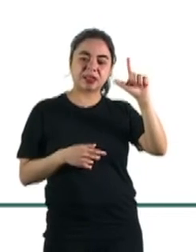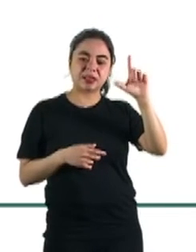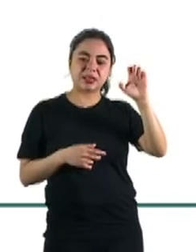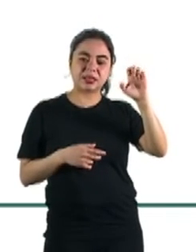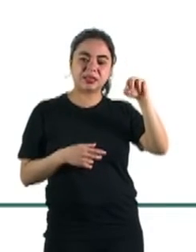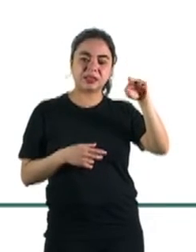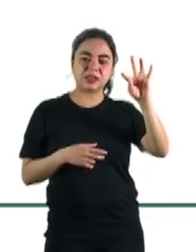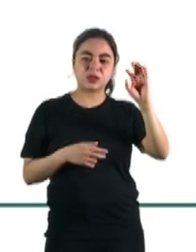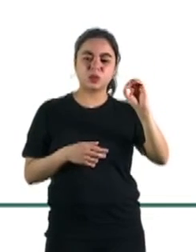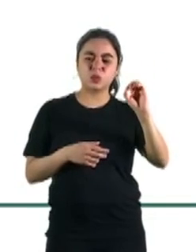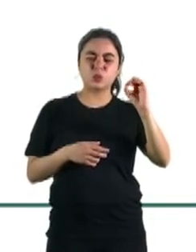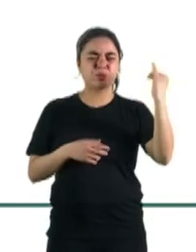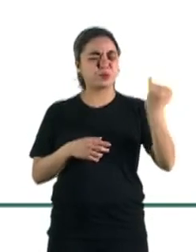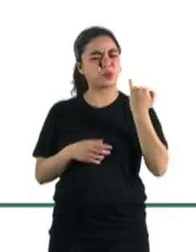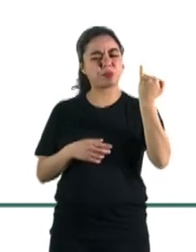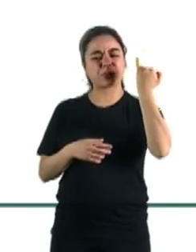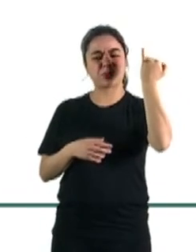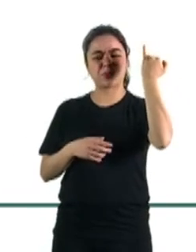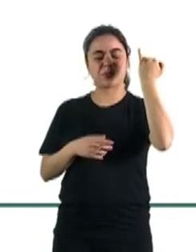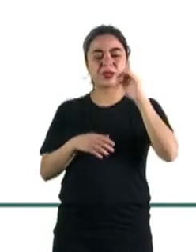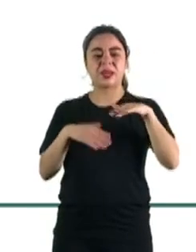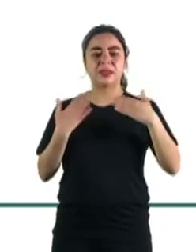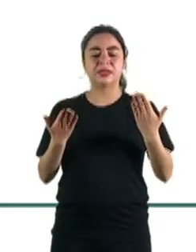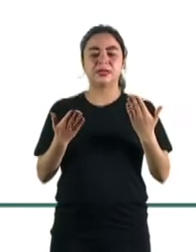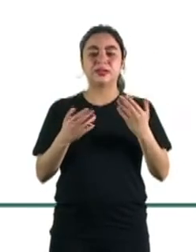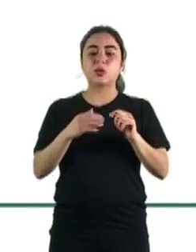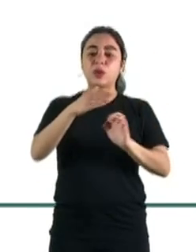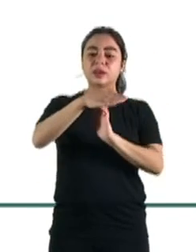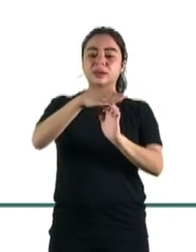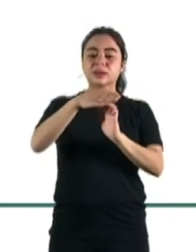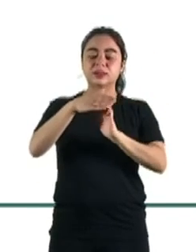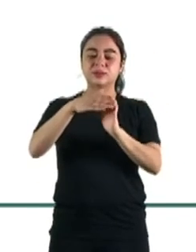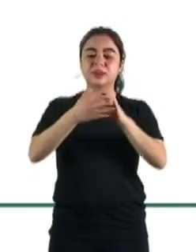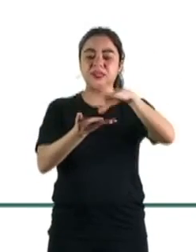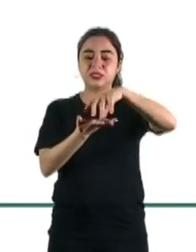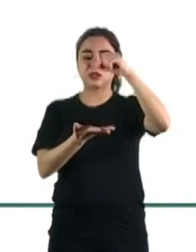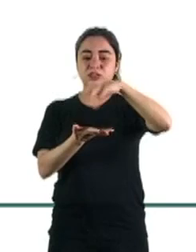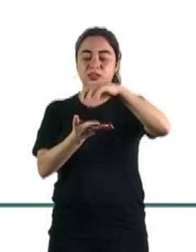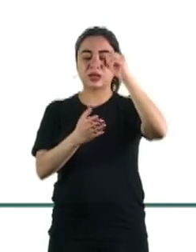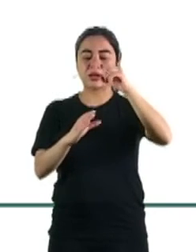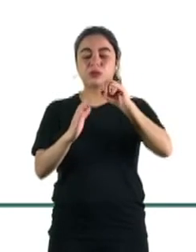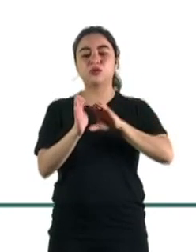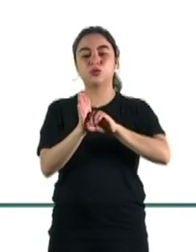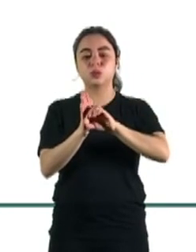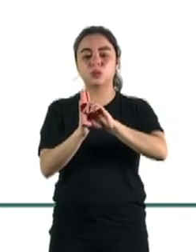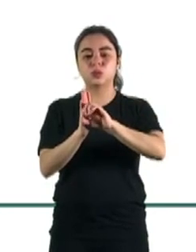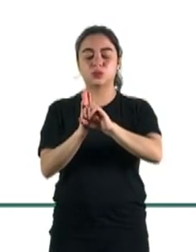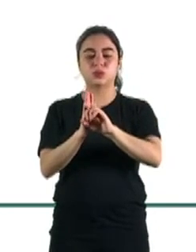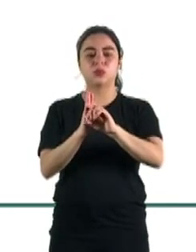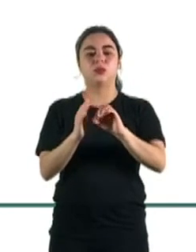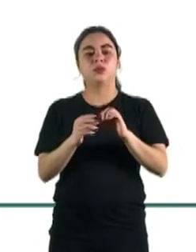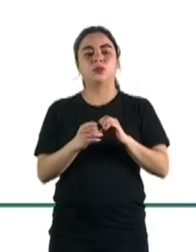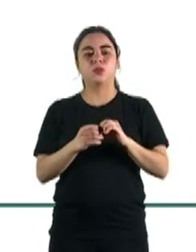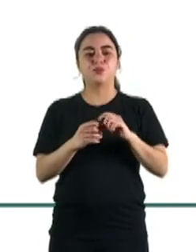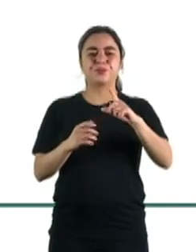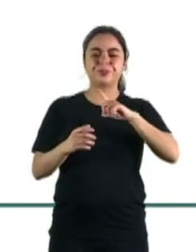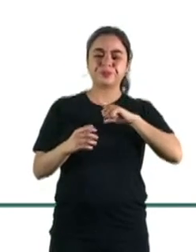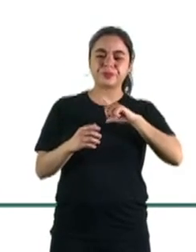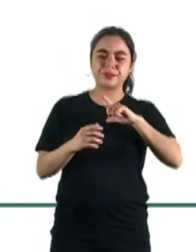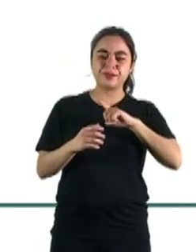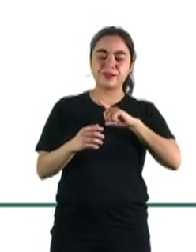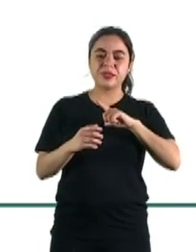E acho que as empresas de cloud, o Google, aqui o Eduardo acabou de mencionar, têm programas